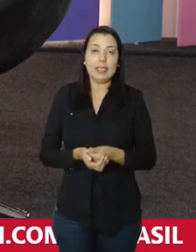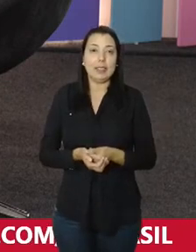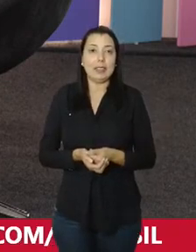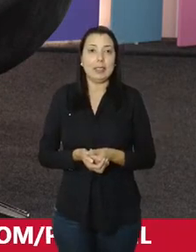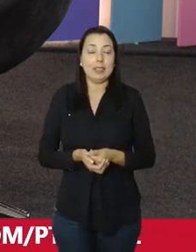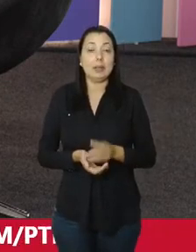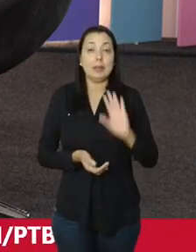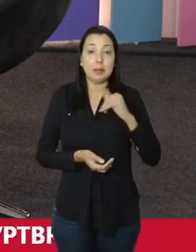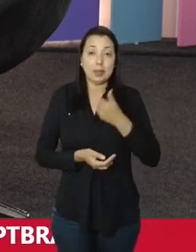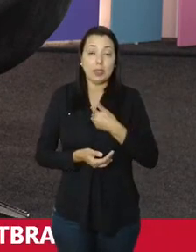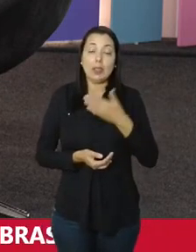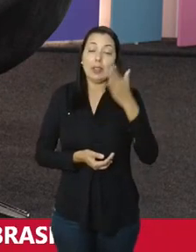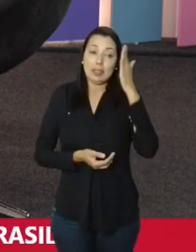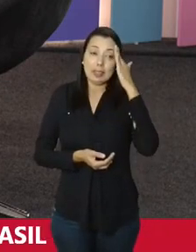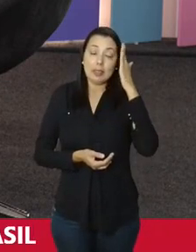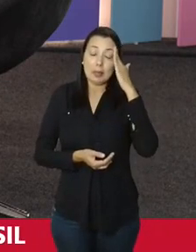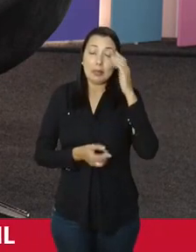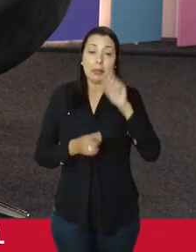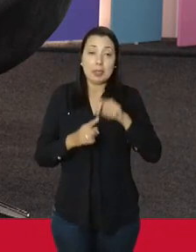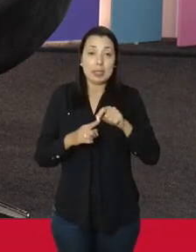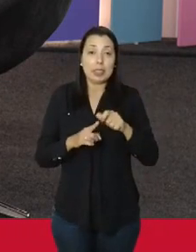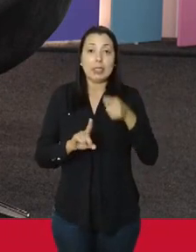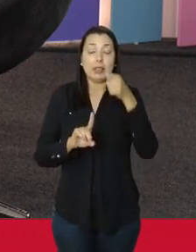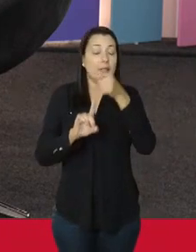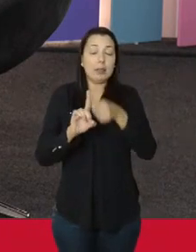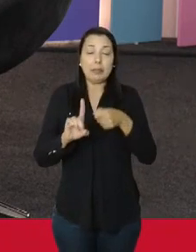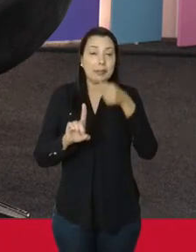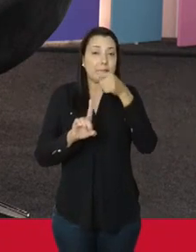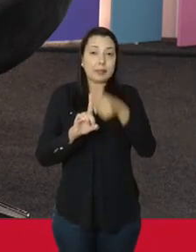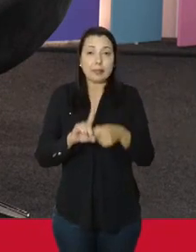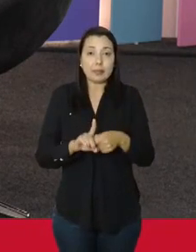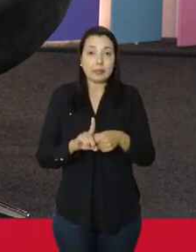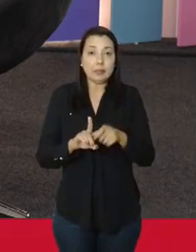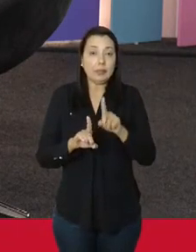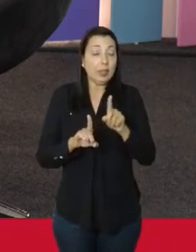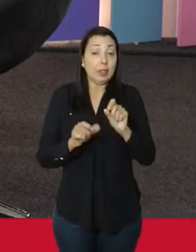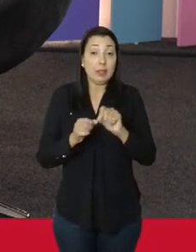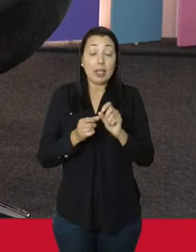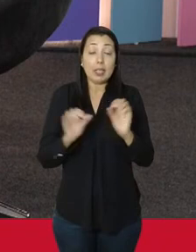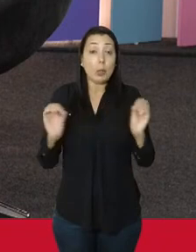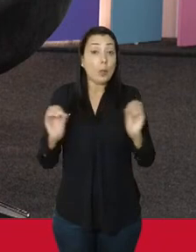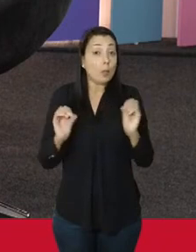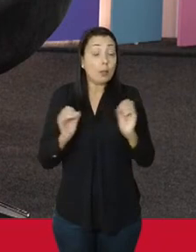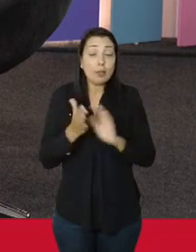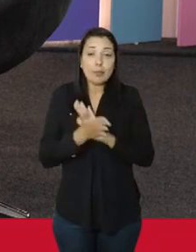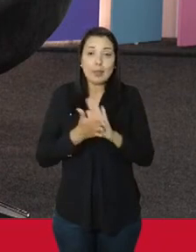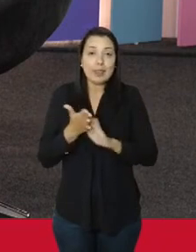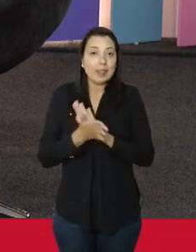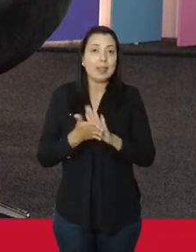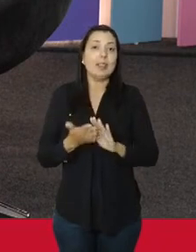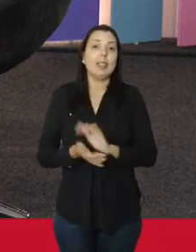Porque nós sabemos que sem luta não se consegue nada.